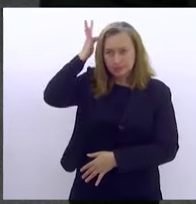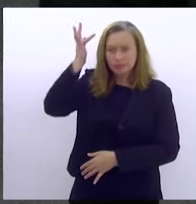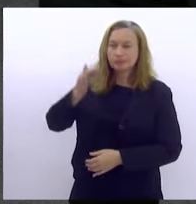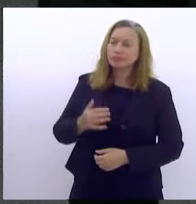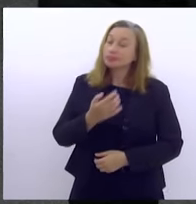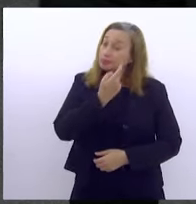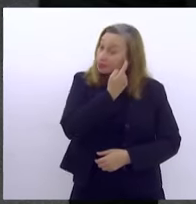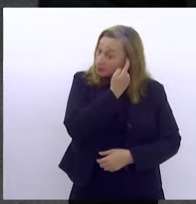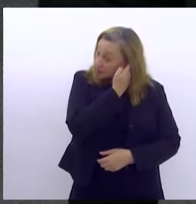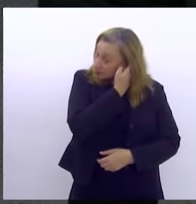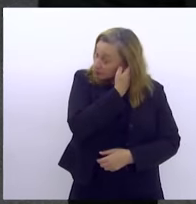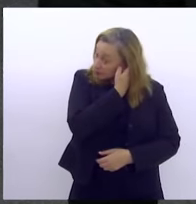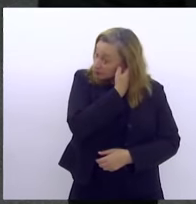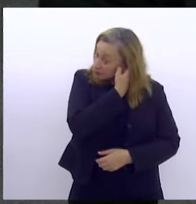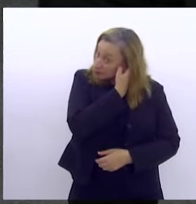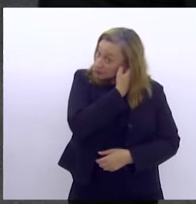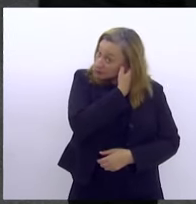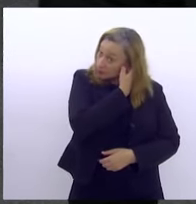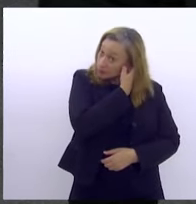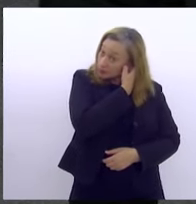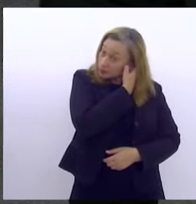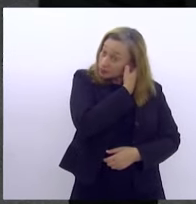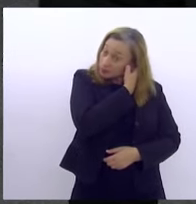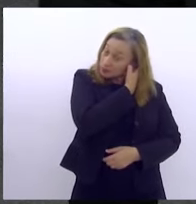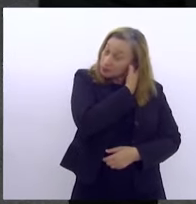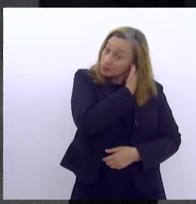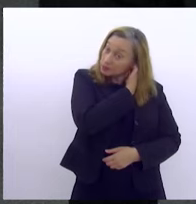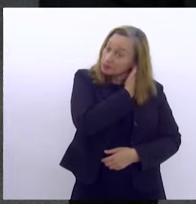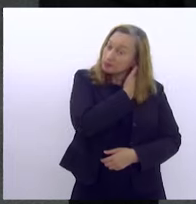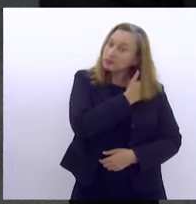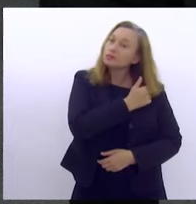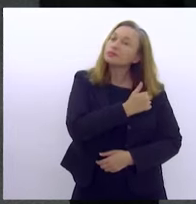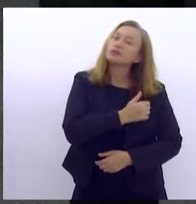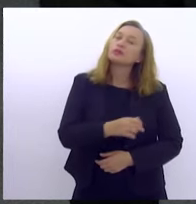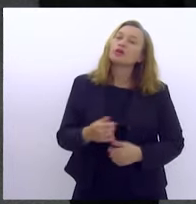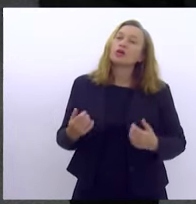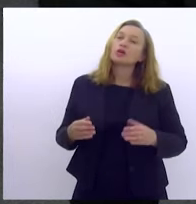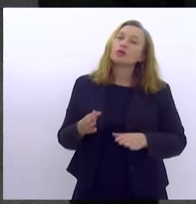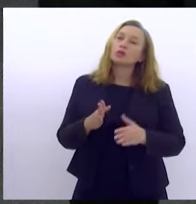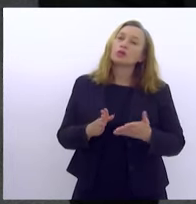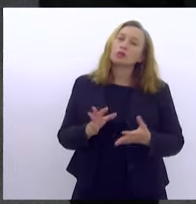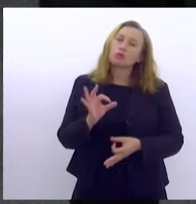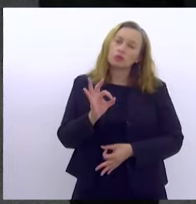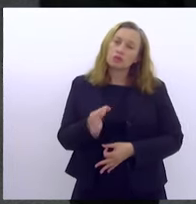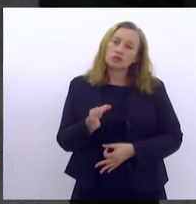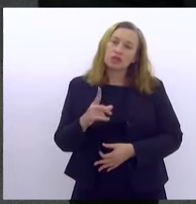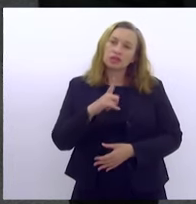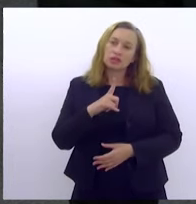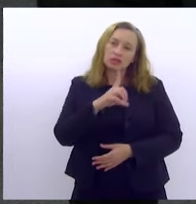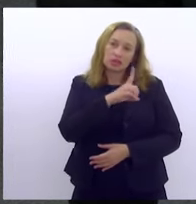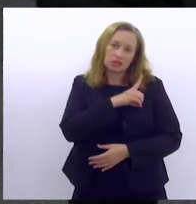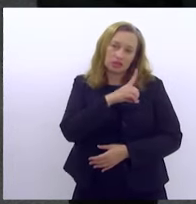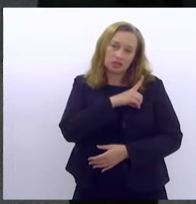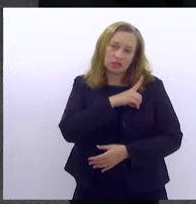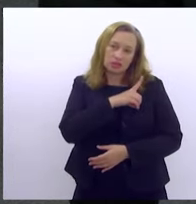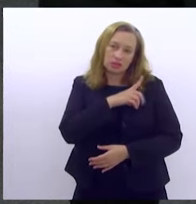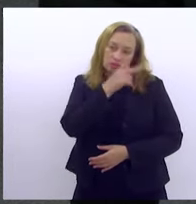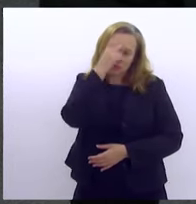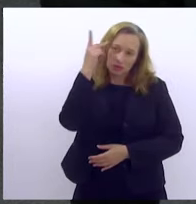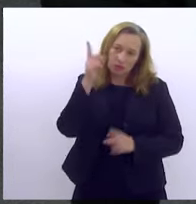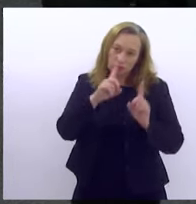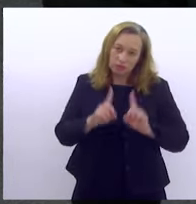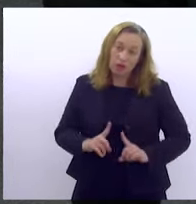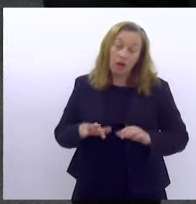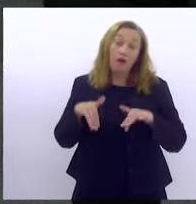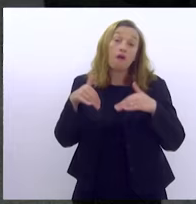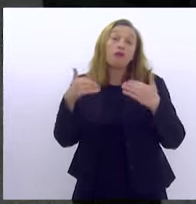transitório, porque o correto é que a gente venhamos a ter uma delegacia para pessoas com deficiência.